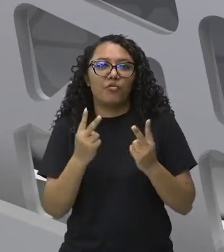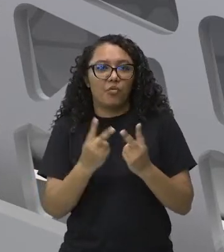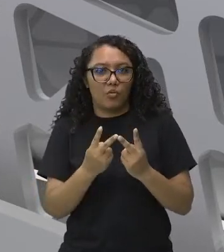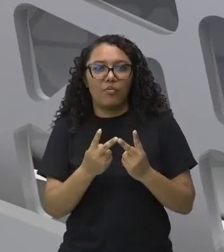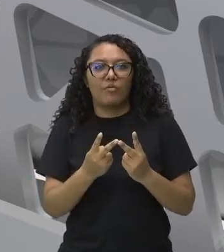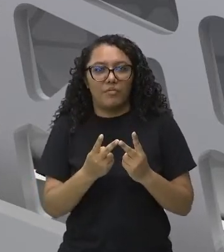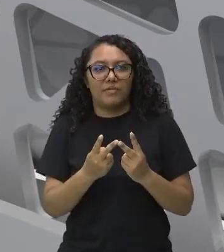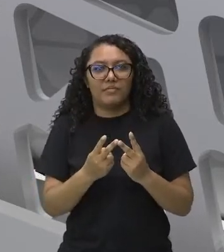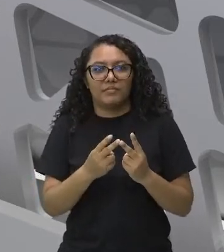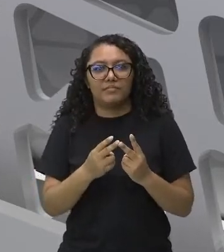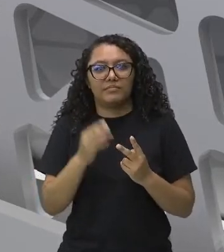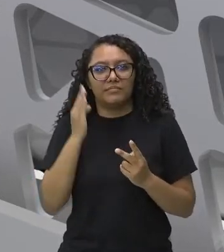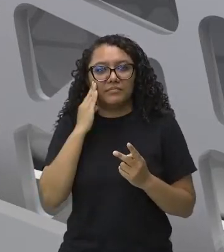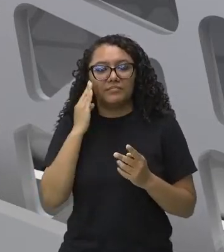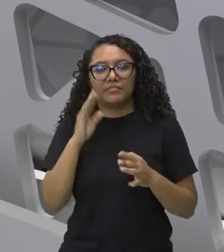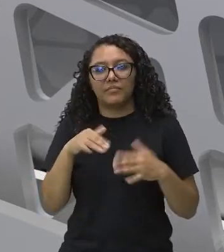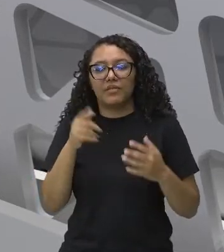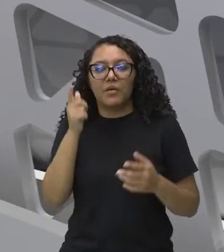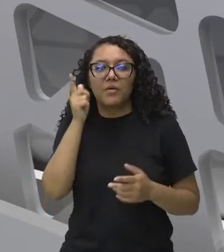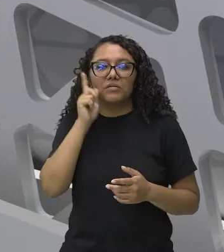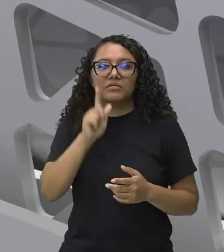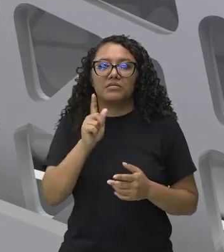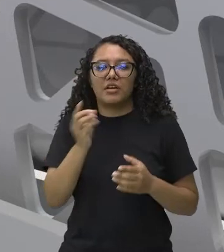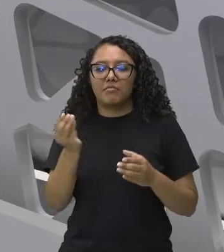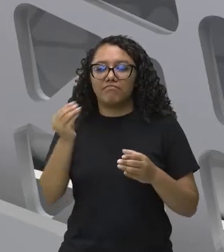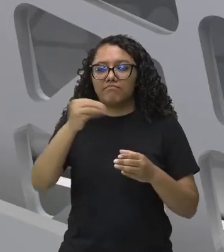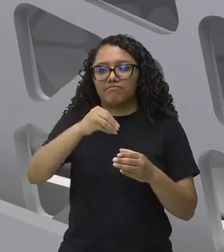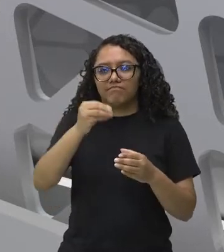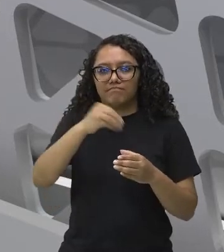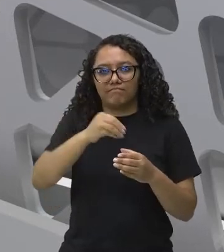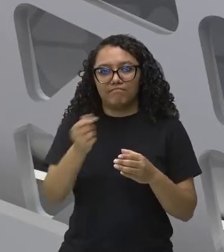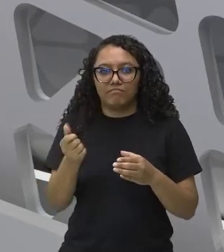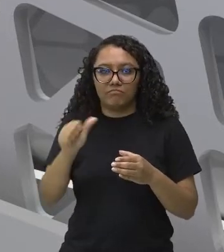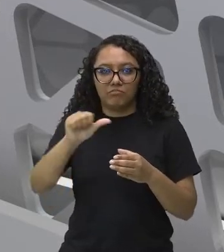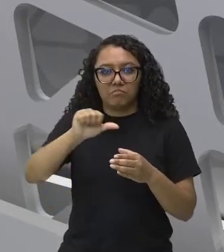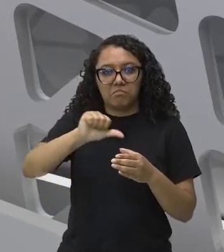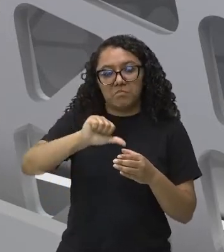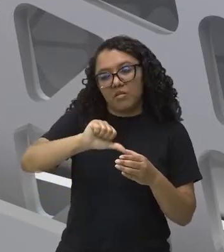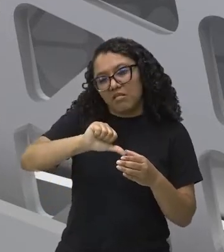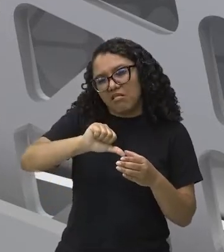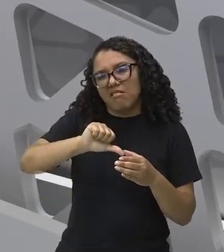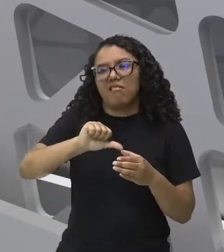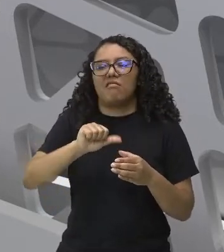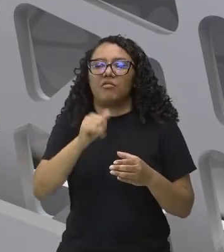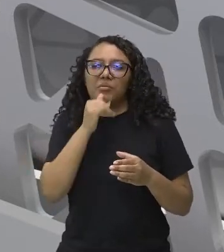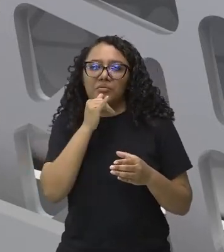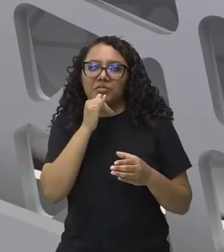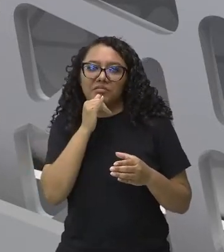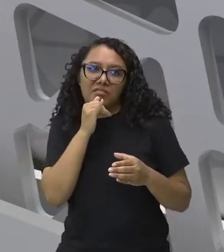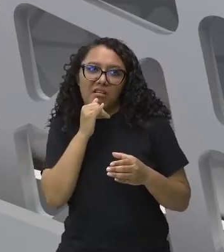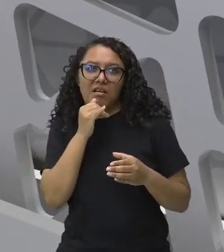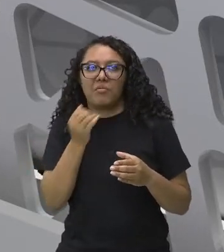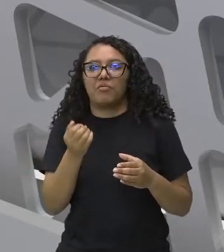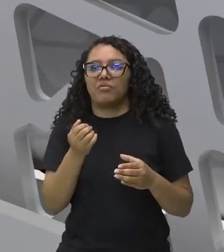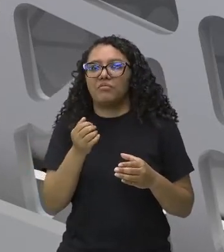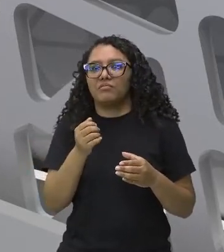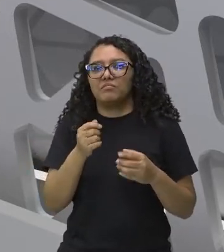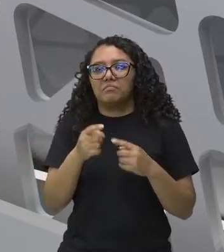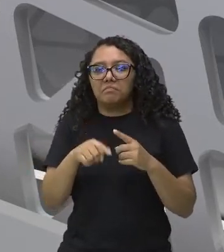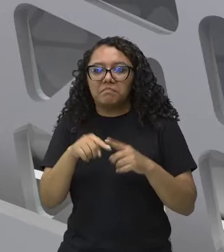gente consegue armazenar as coisas, né? A gente consegue armazenar líquidos, a gente consegue armazenar grãos, né?